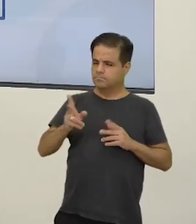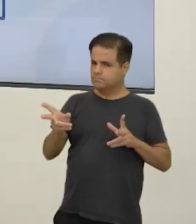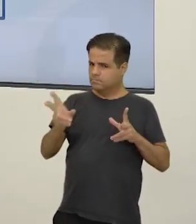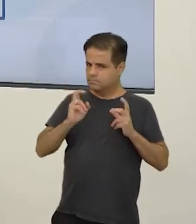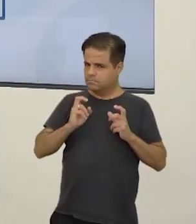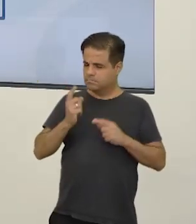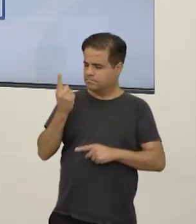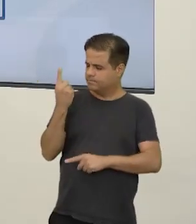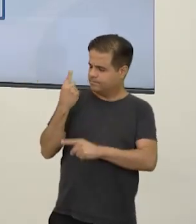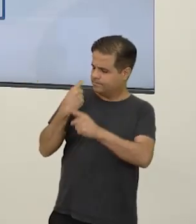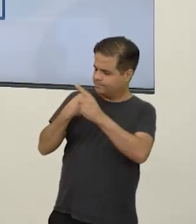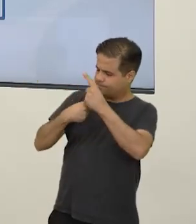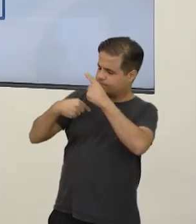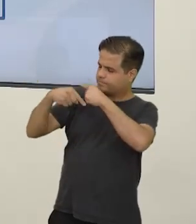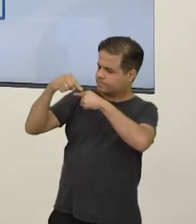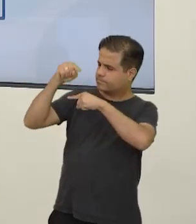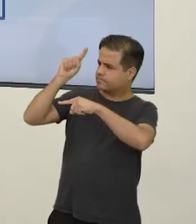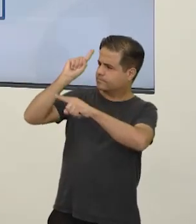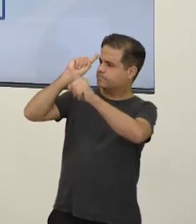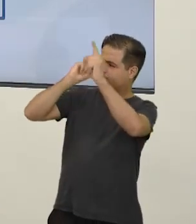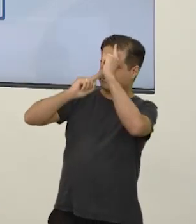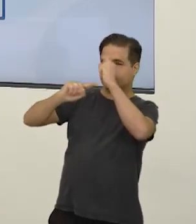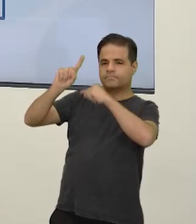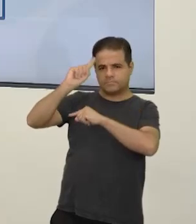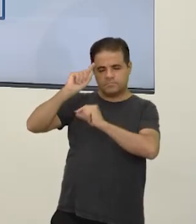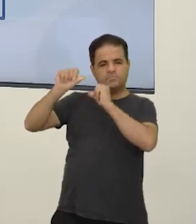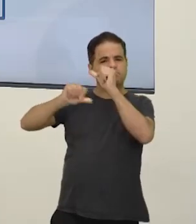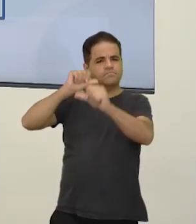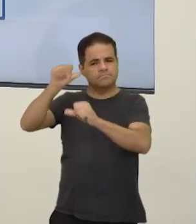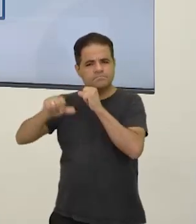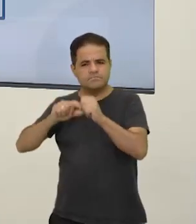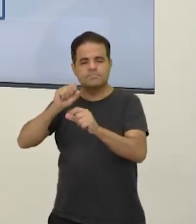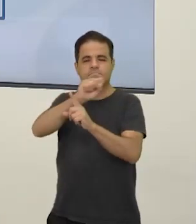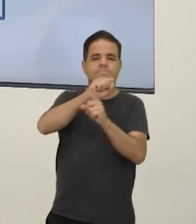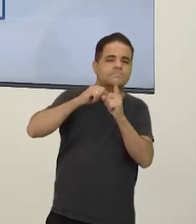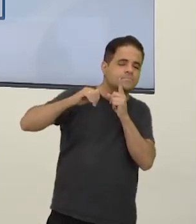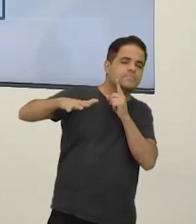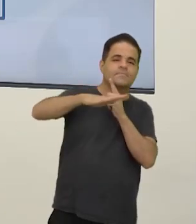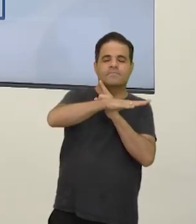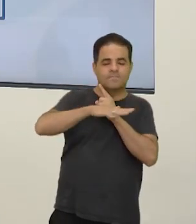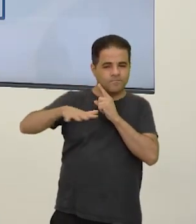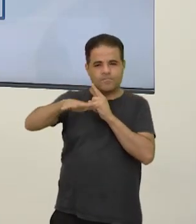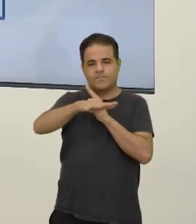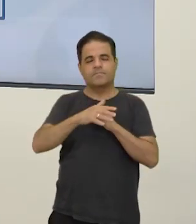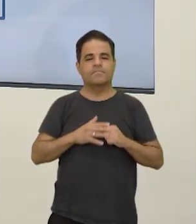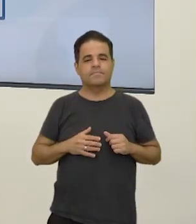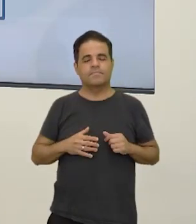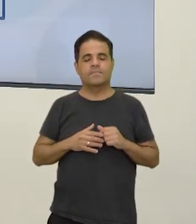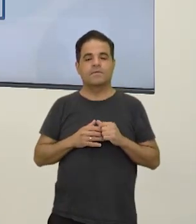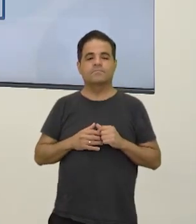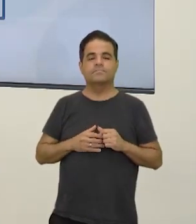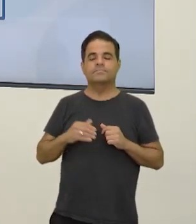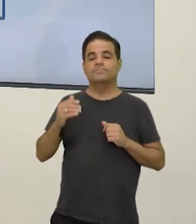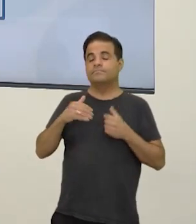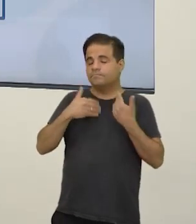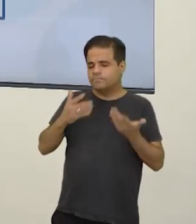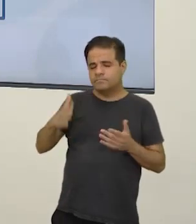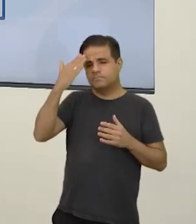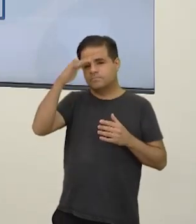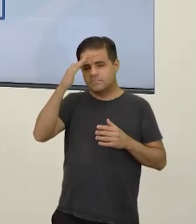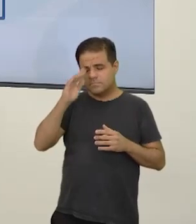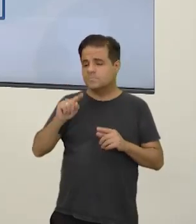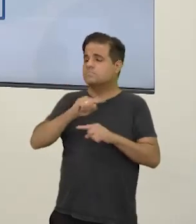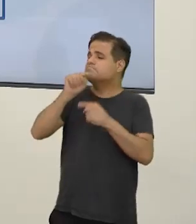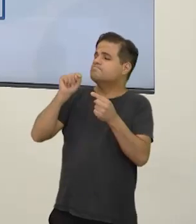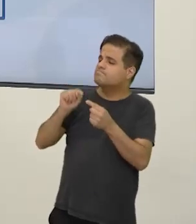como evoluímos, como mudamos, como nos modificamos enquanto sociedade. E também entender quais são as intenções do